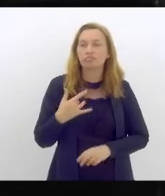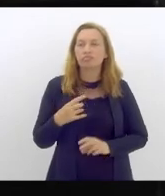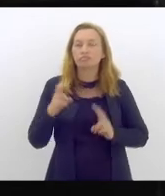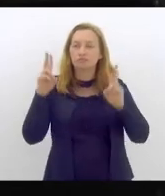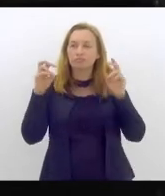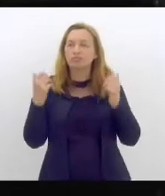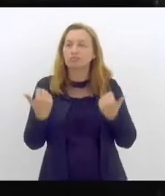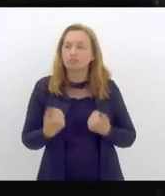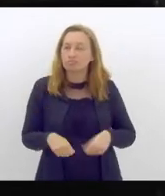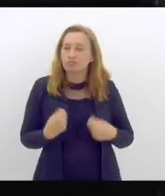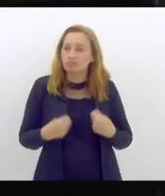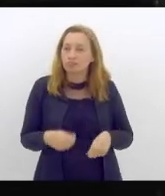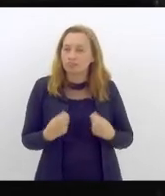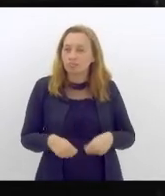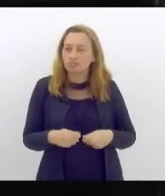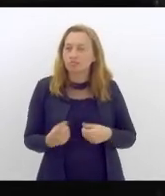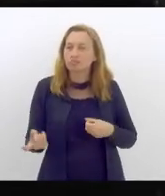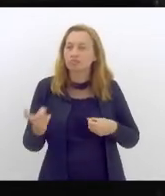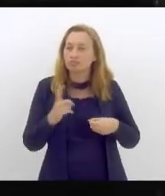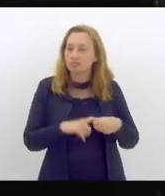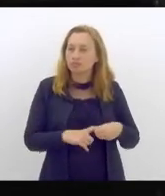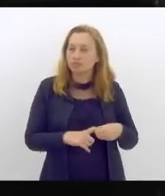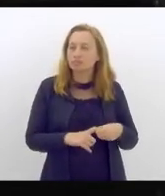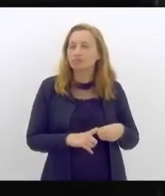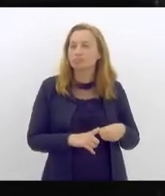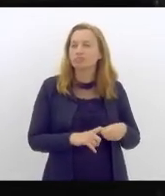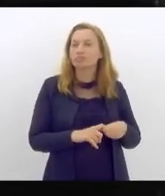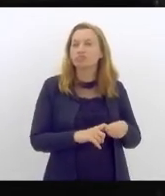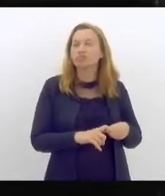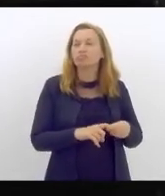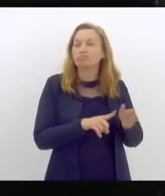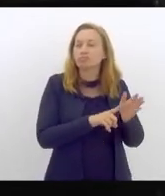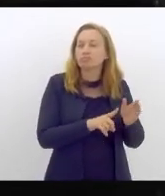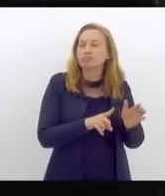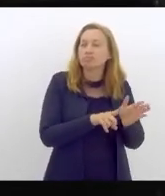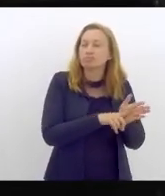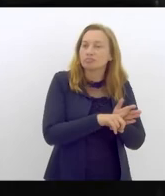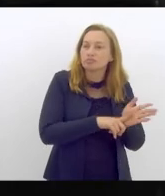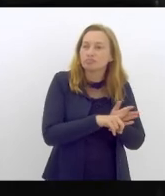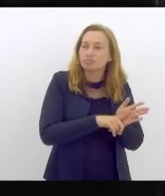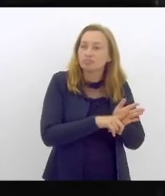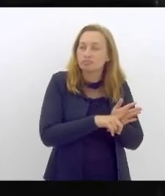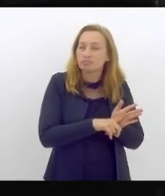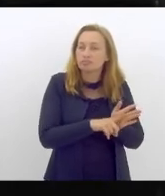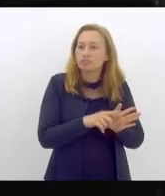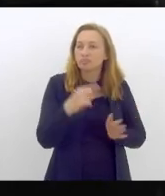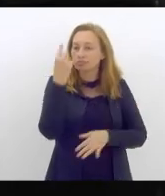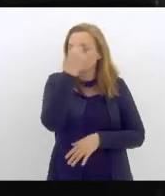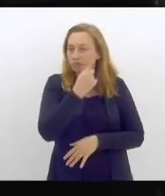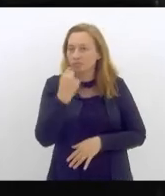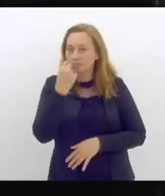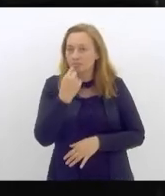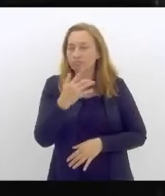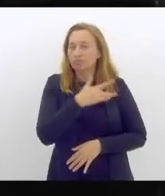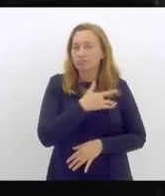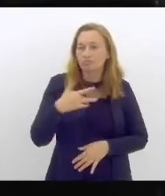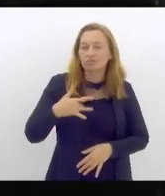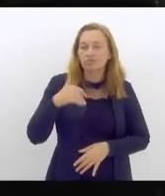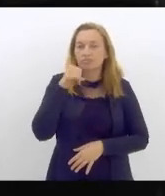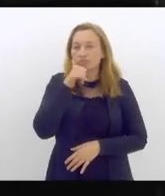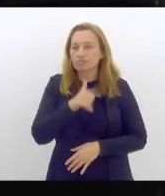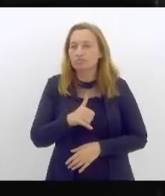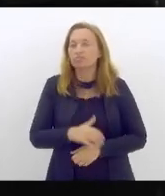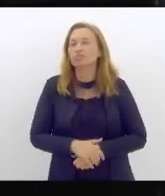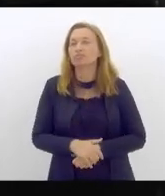da necessidade do retorno do atendimento dos exames de imagem direcionados à saúde da mulher